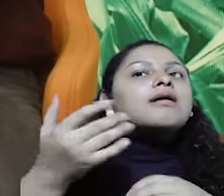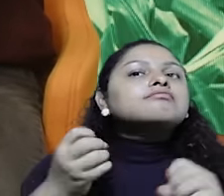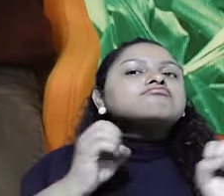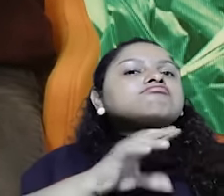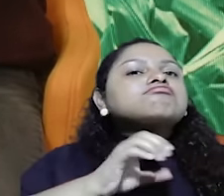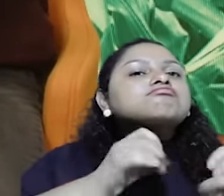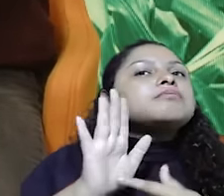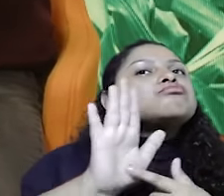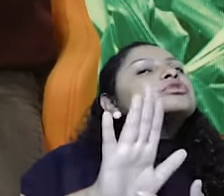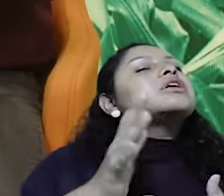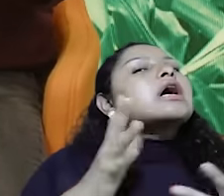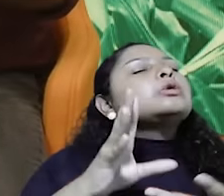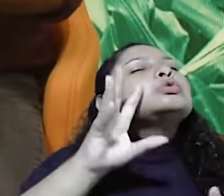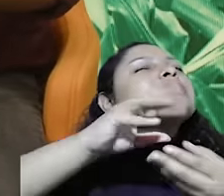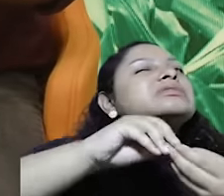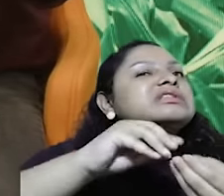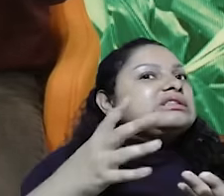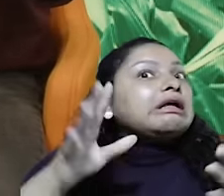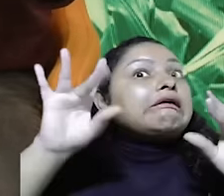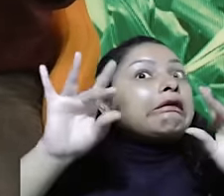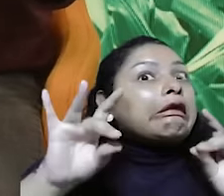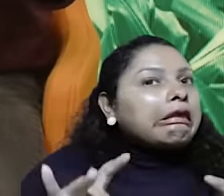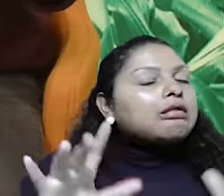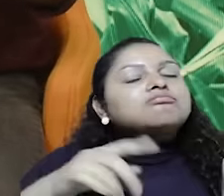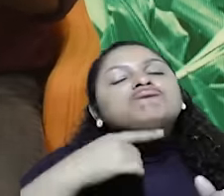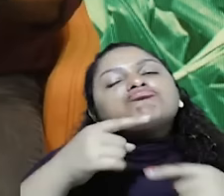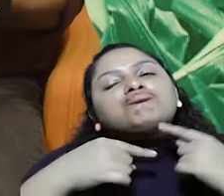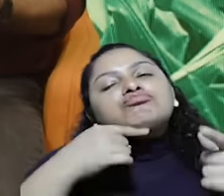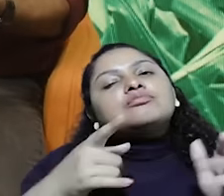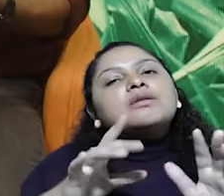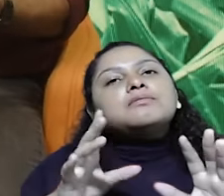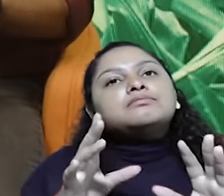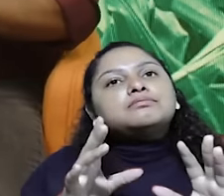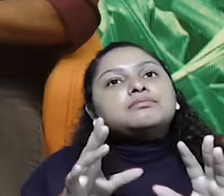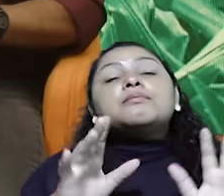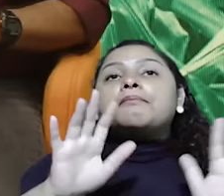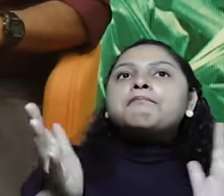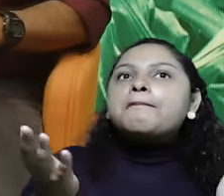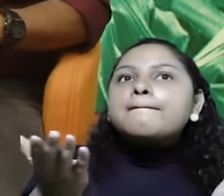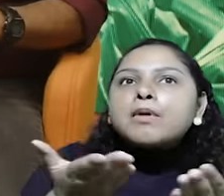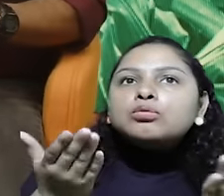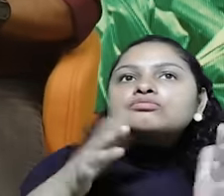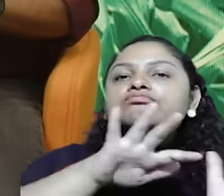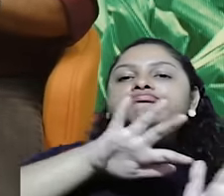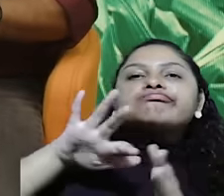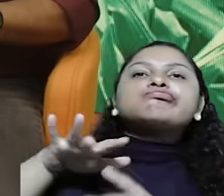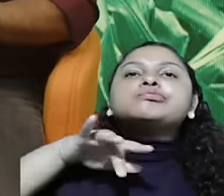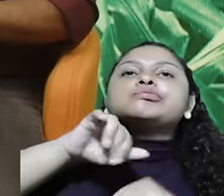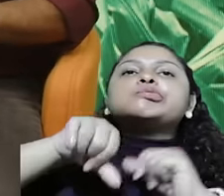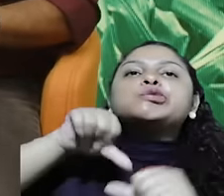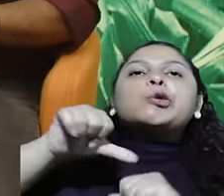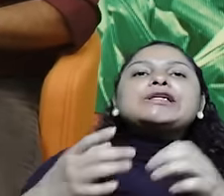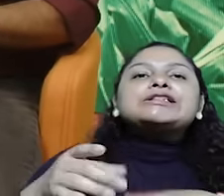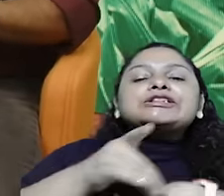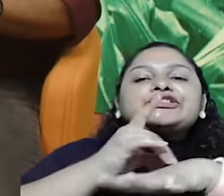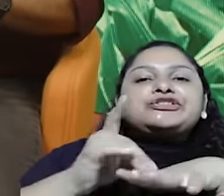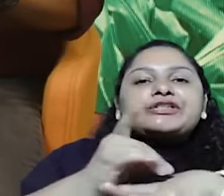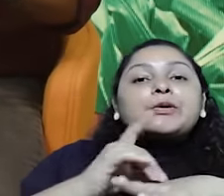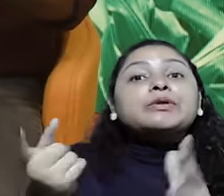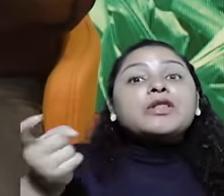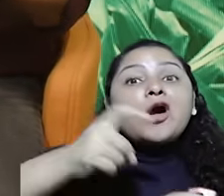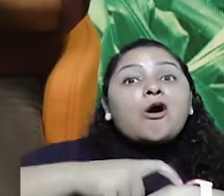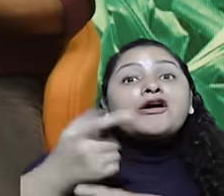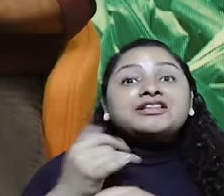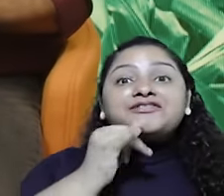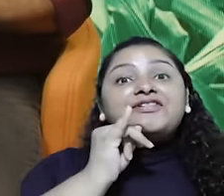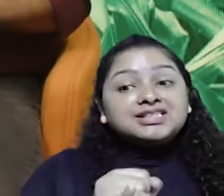resumida Não muito bem explicada durante o ano só que hoje não hoje agora é digital Então na hora que ele for informar ele